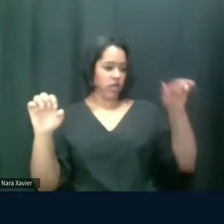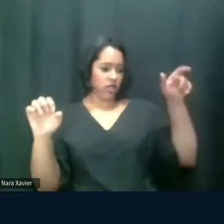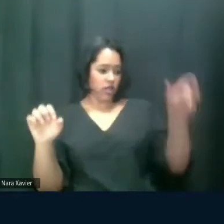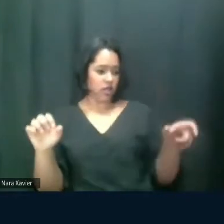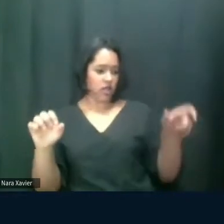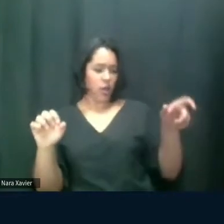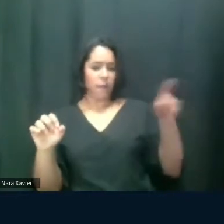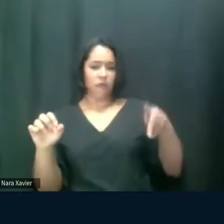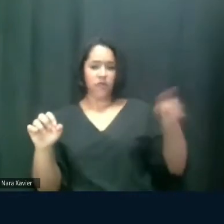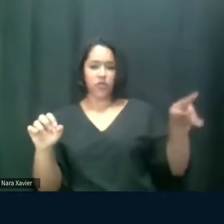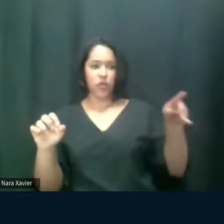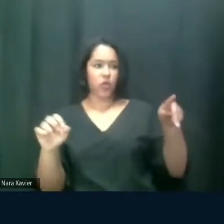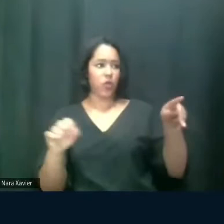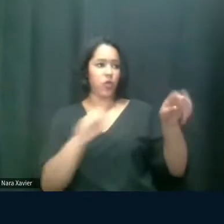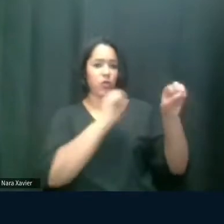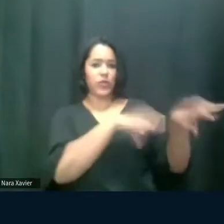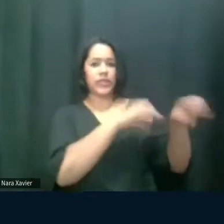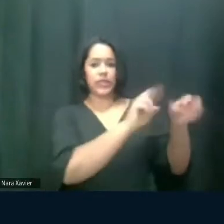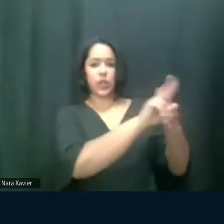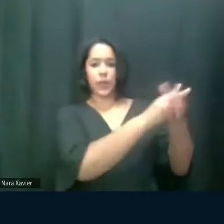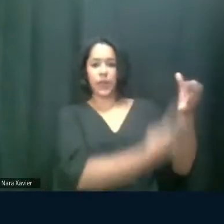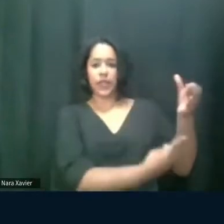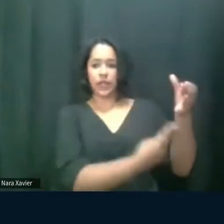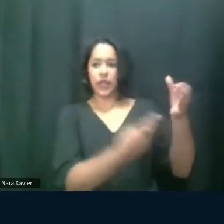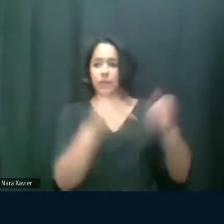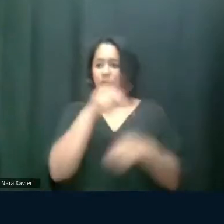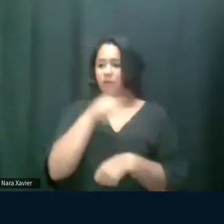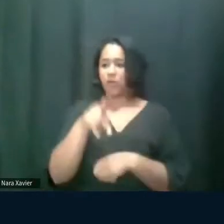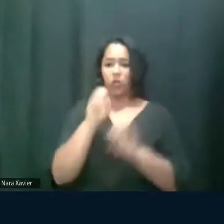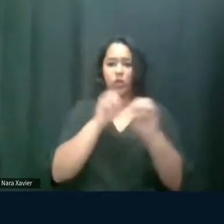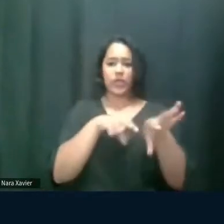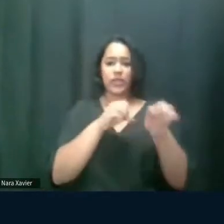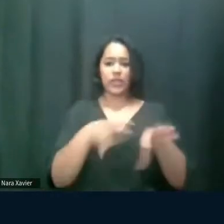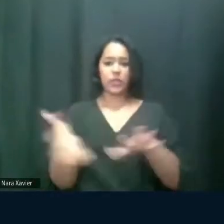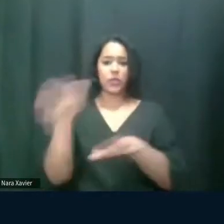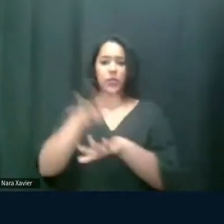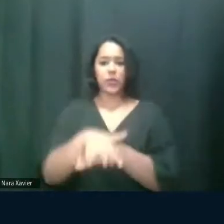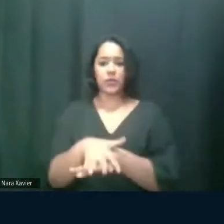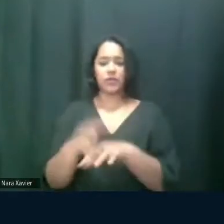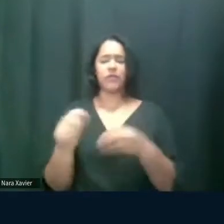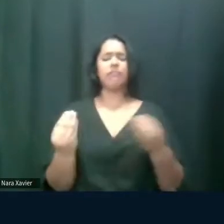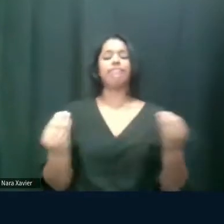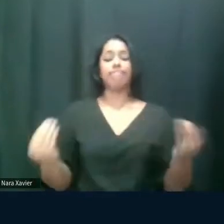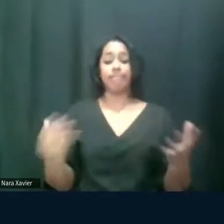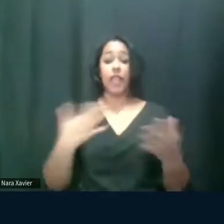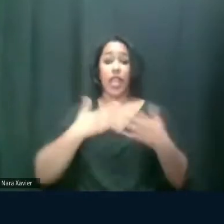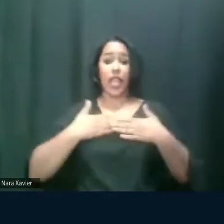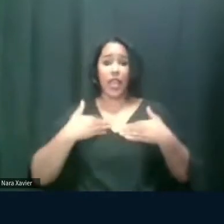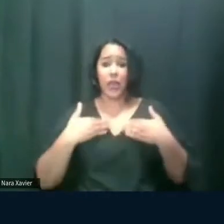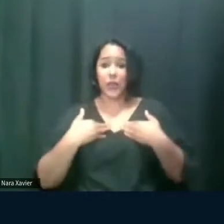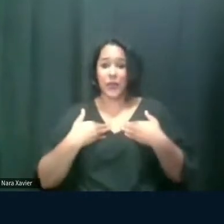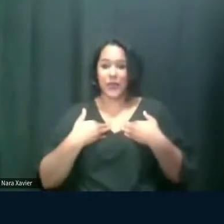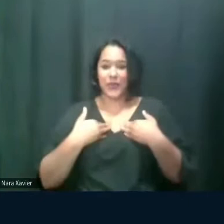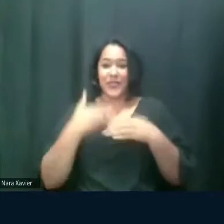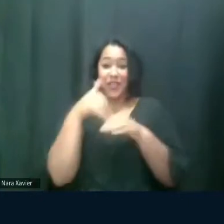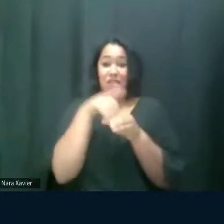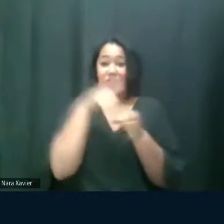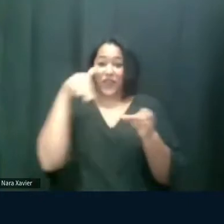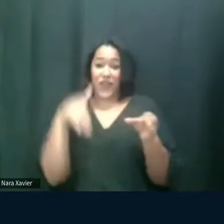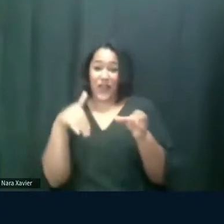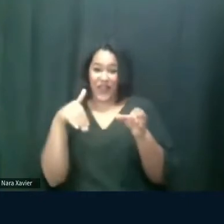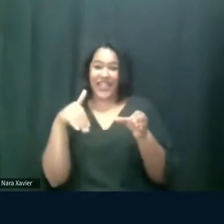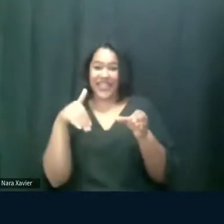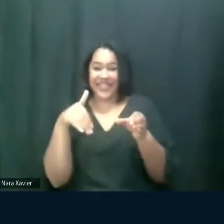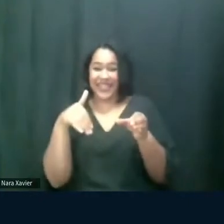o ensino bilíngue, do ensino inclusivo. Então, são questões que, para mim, é complicado distinguir,